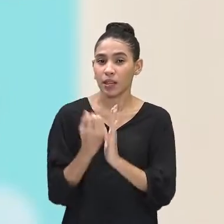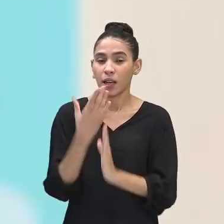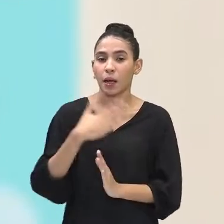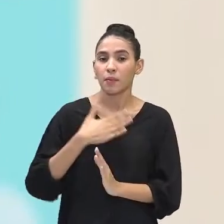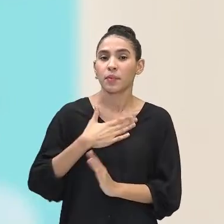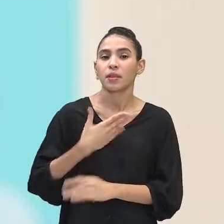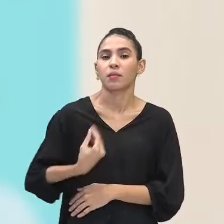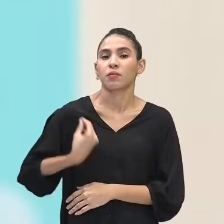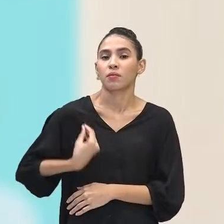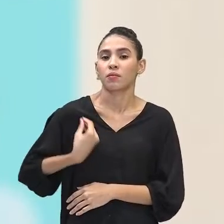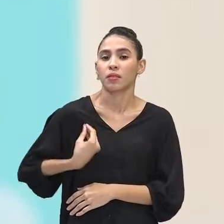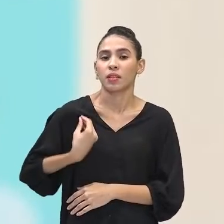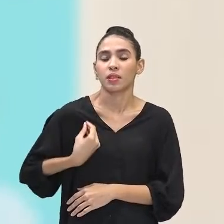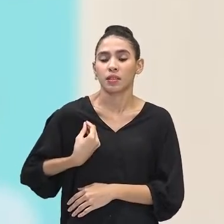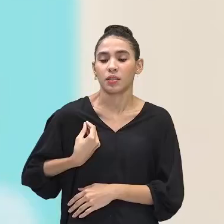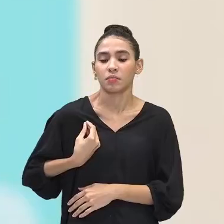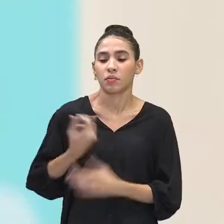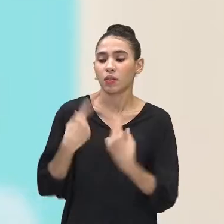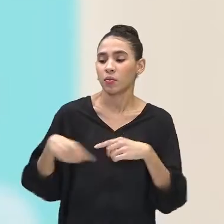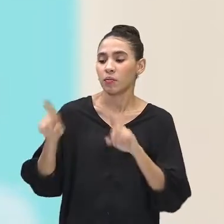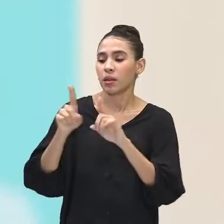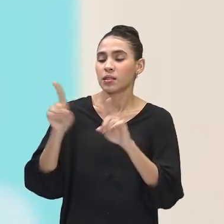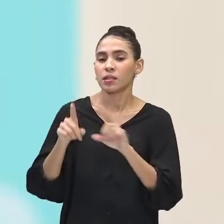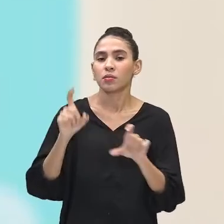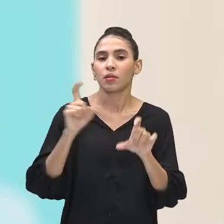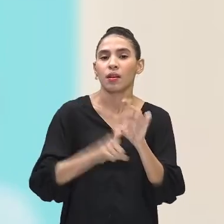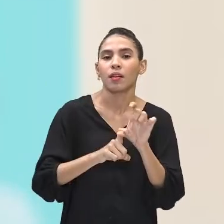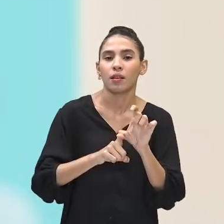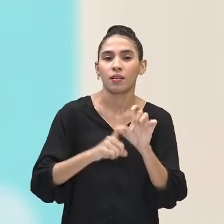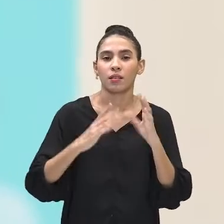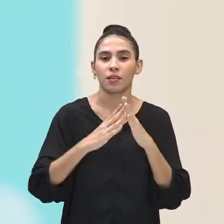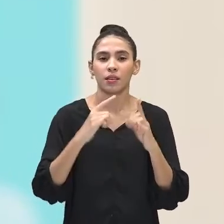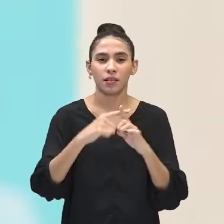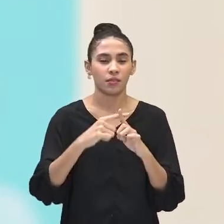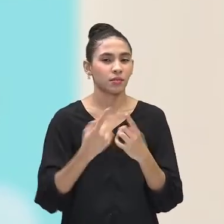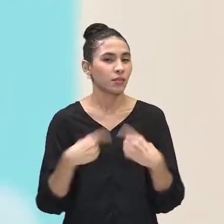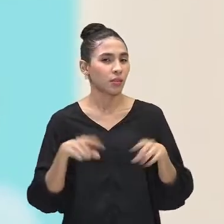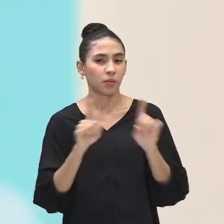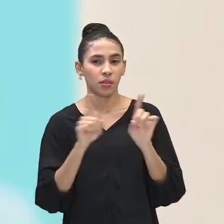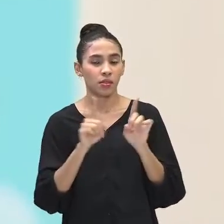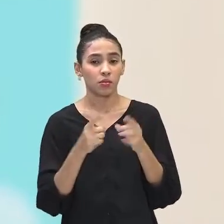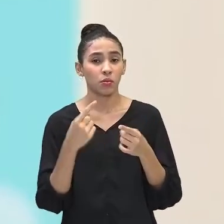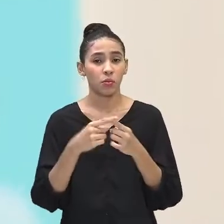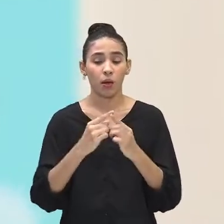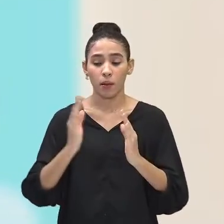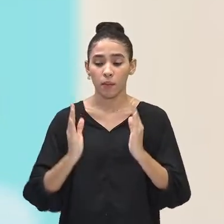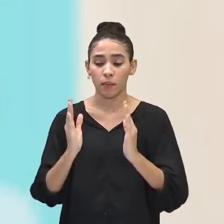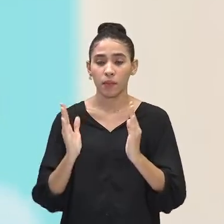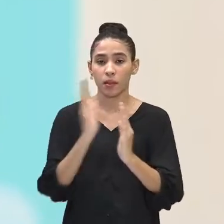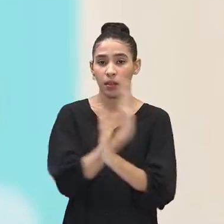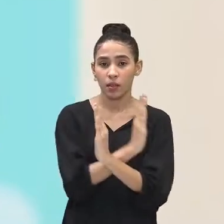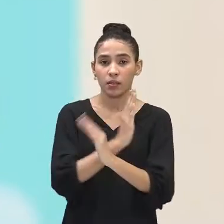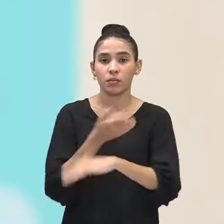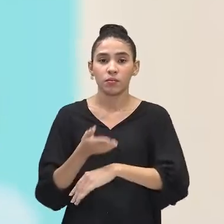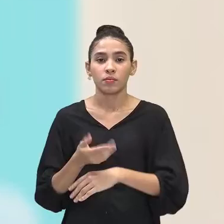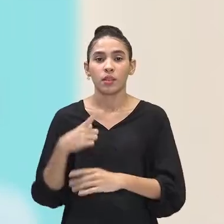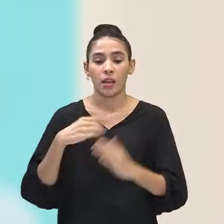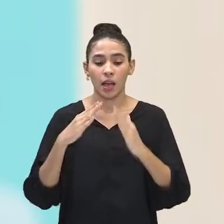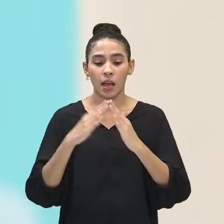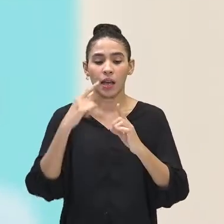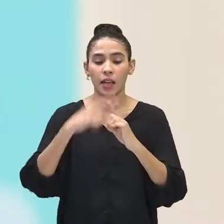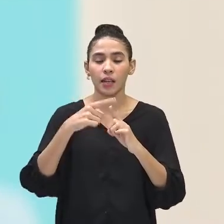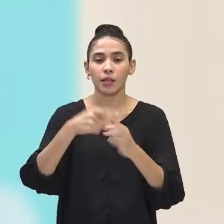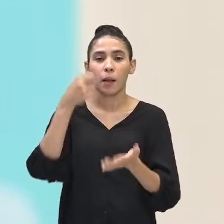própria vida sem depender da igreja. Porque até então, até a Idade Média, nós tínhamos o quê? A igreja